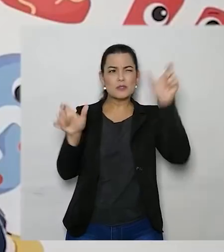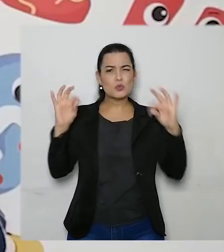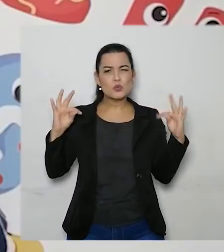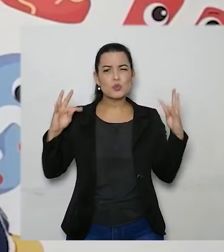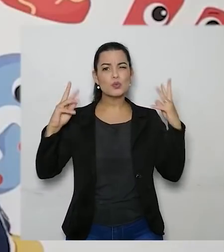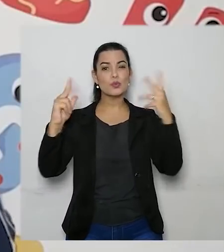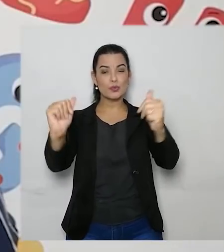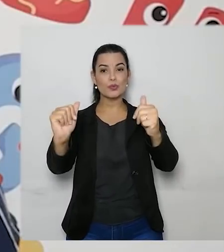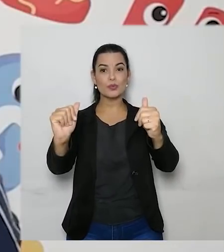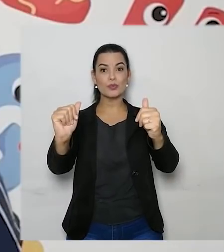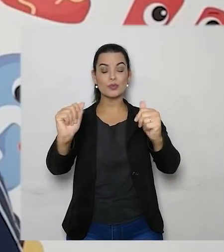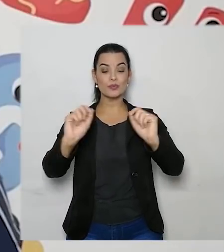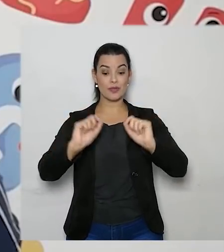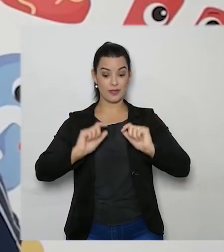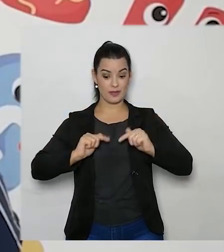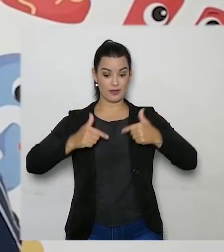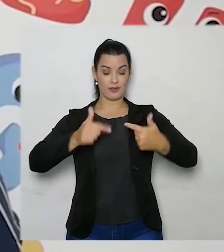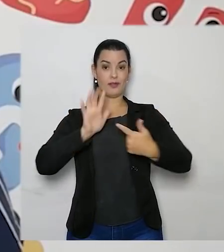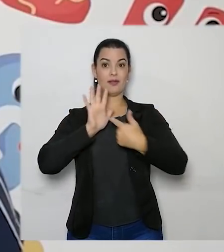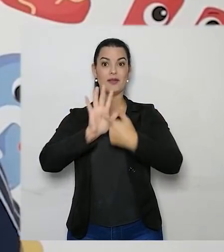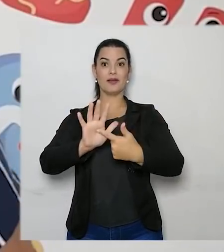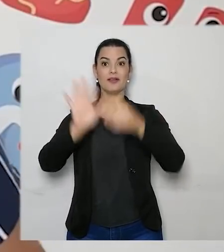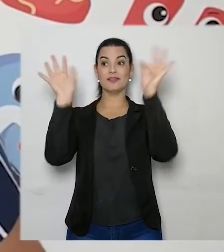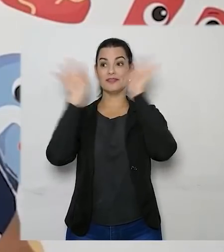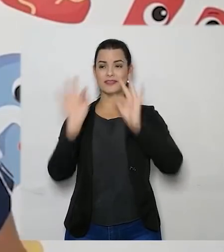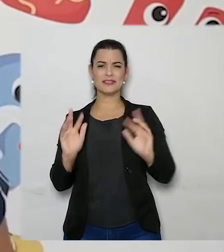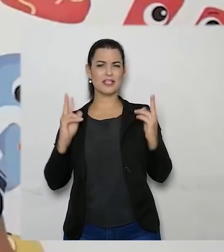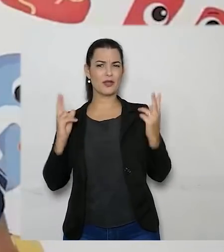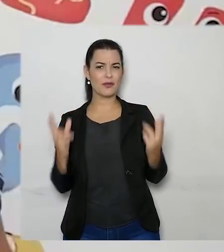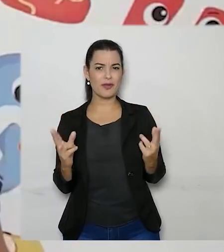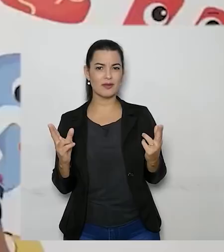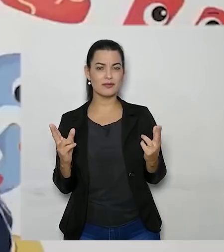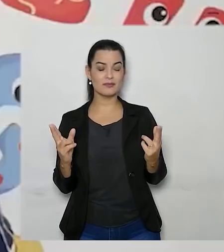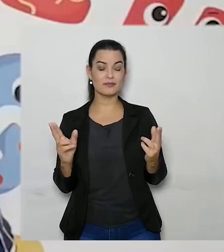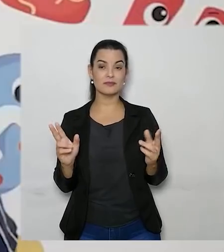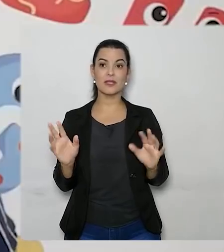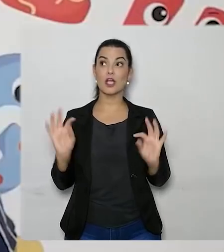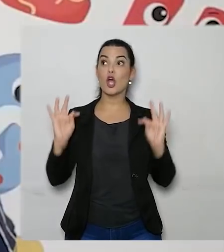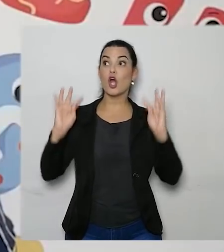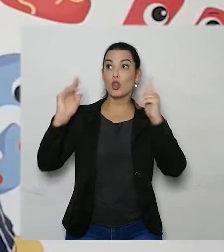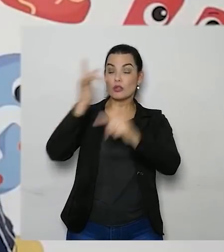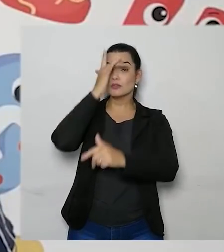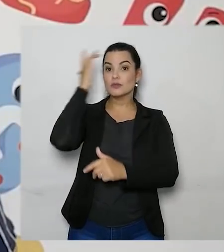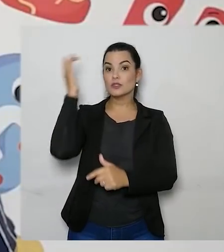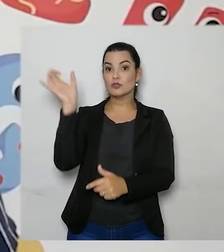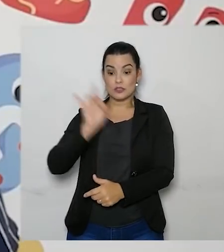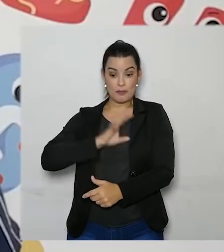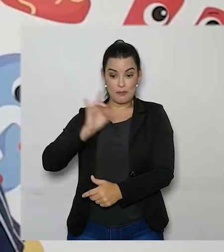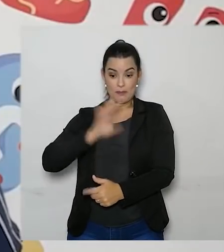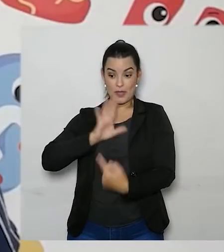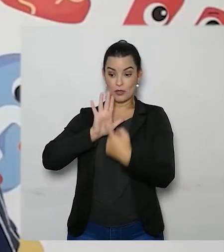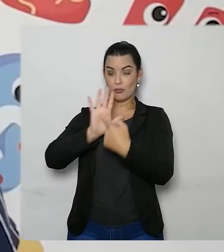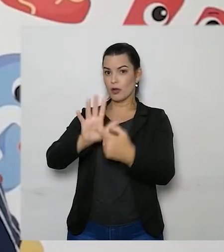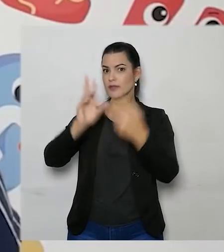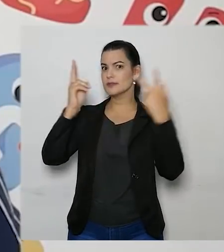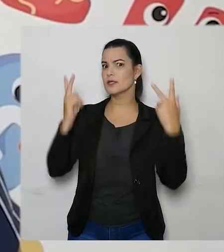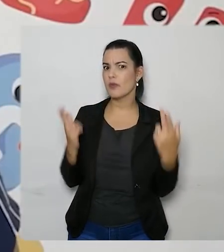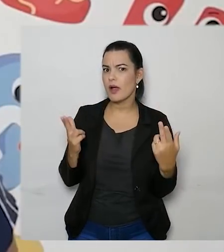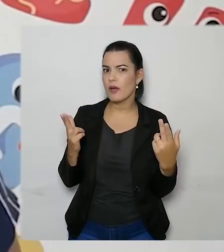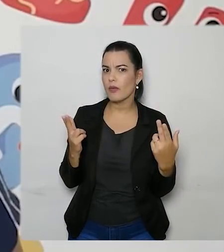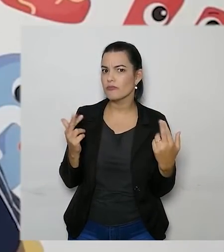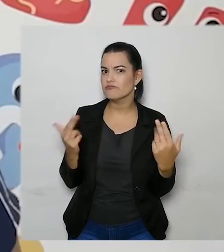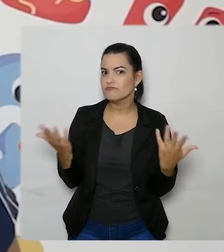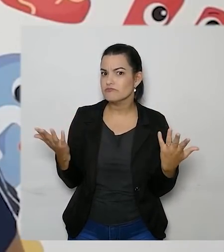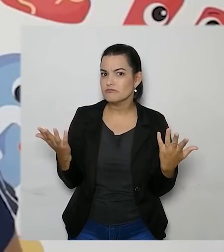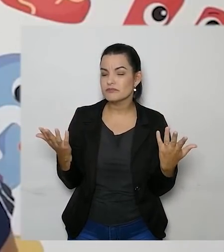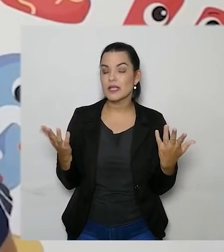à felicidade da mesma forma? Todo mundo sente medo do mesmo jeito? Todo mundo